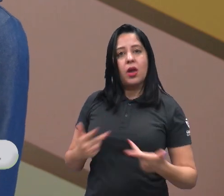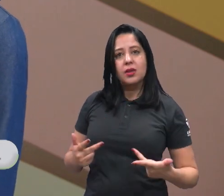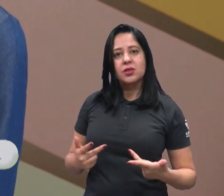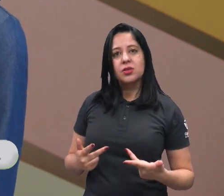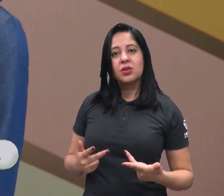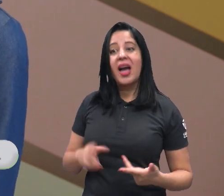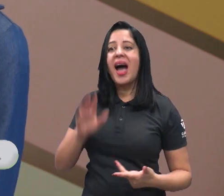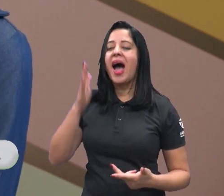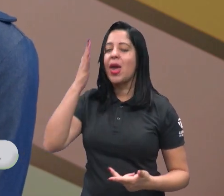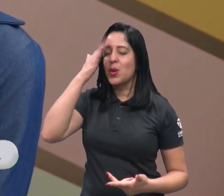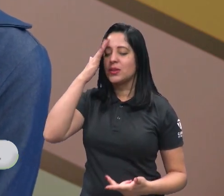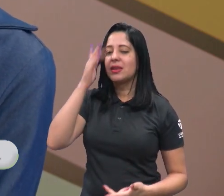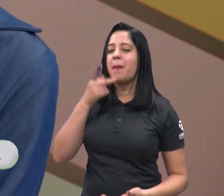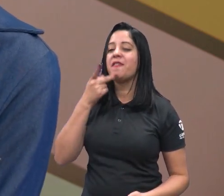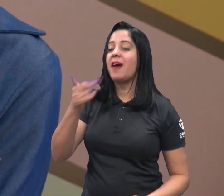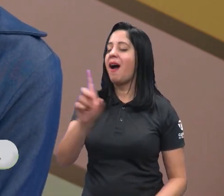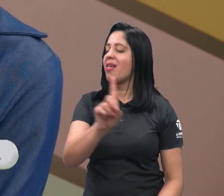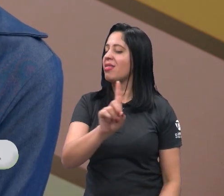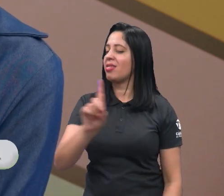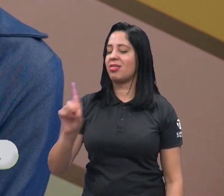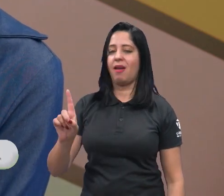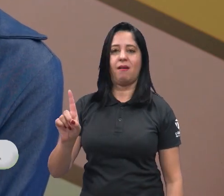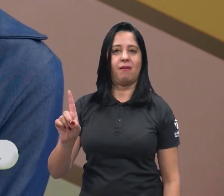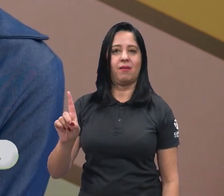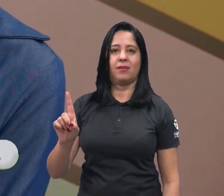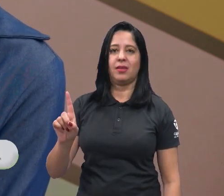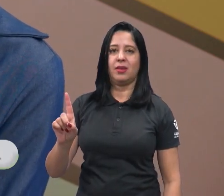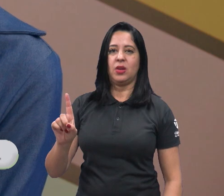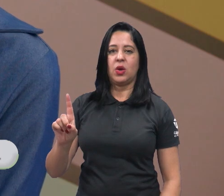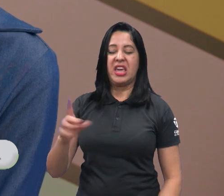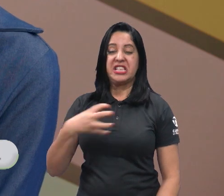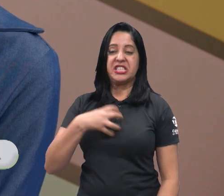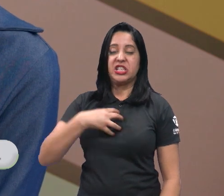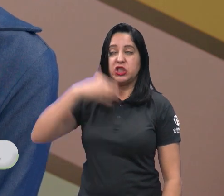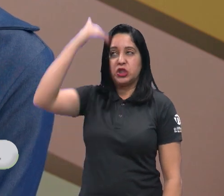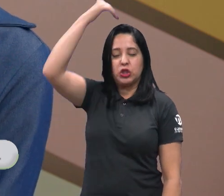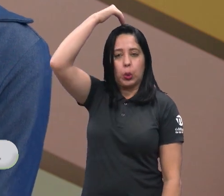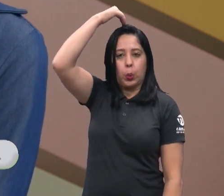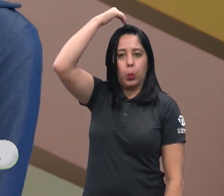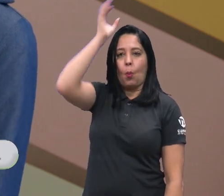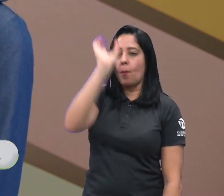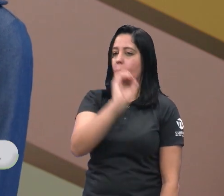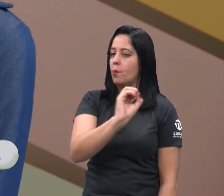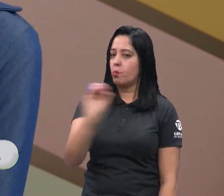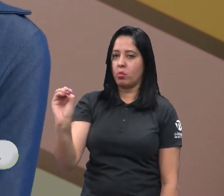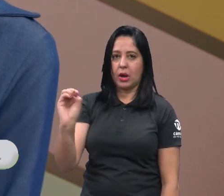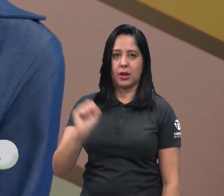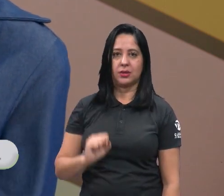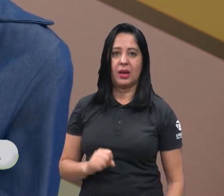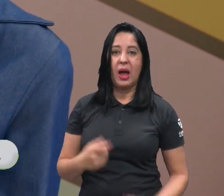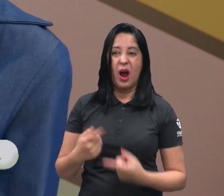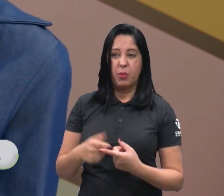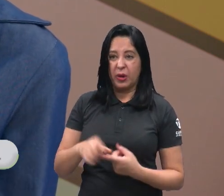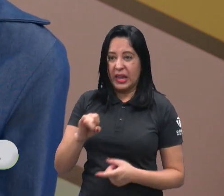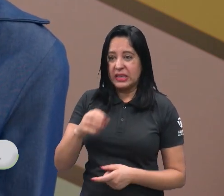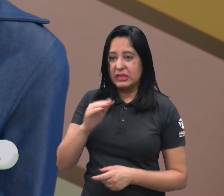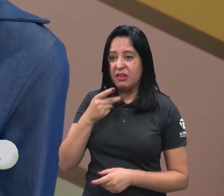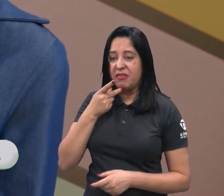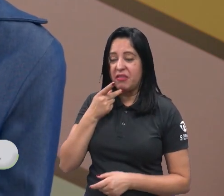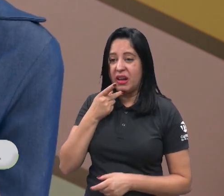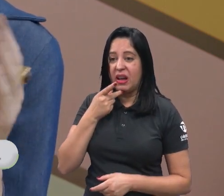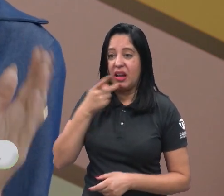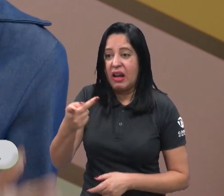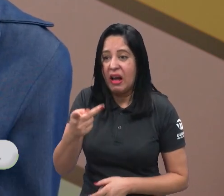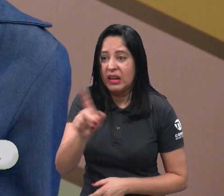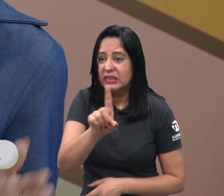é não, sem se culpar. Perfeito. Tá? Porque se o não vier com a culpa